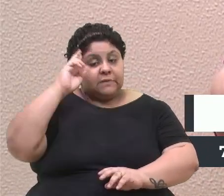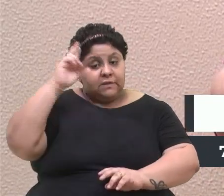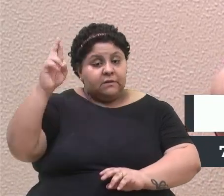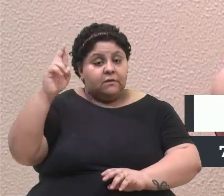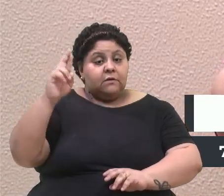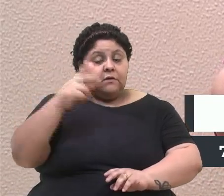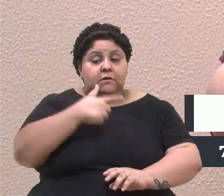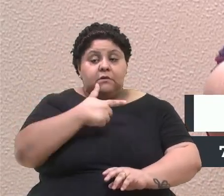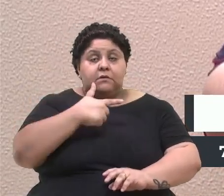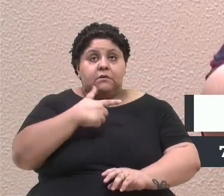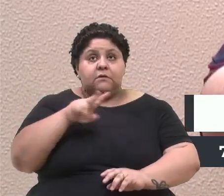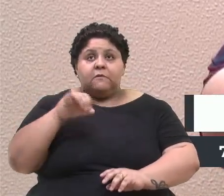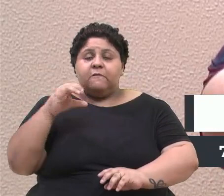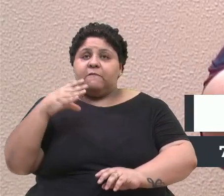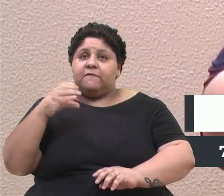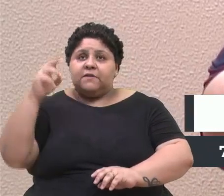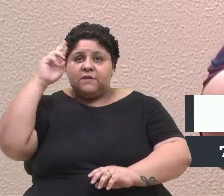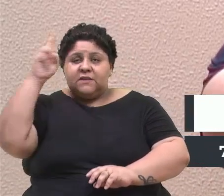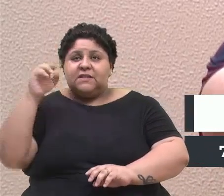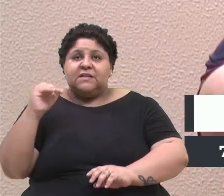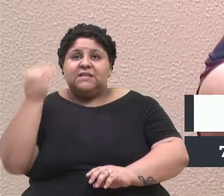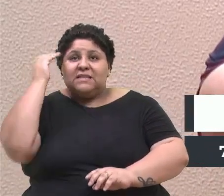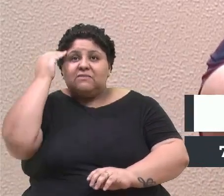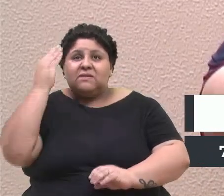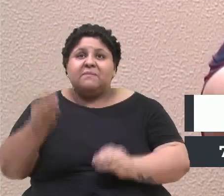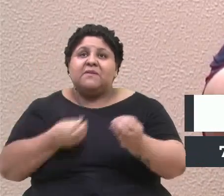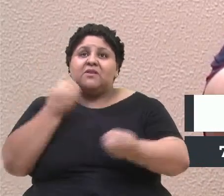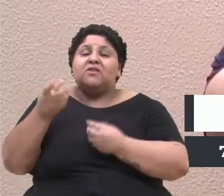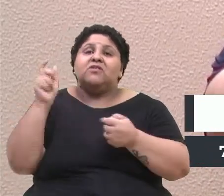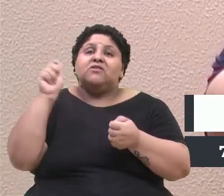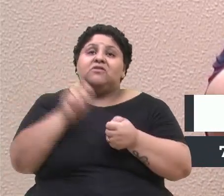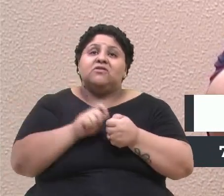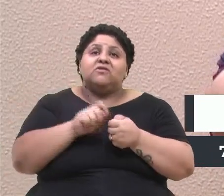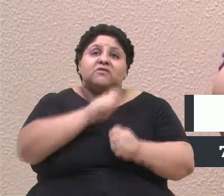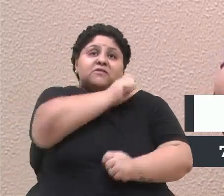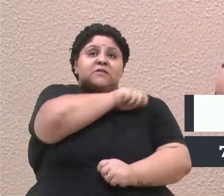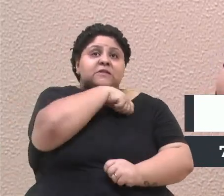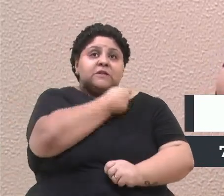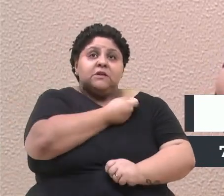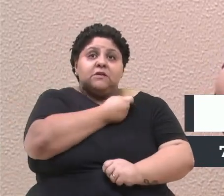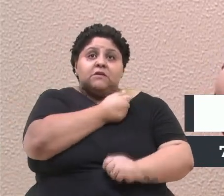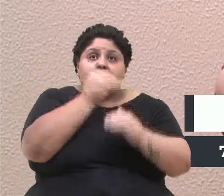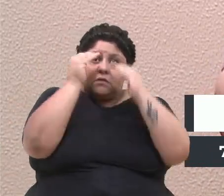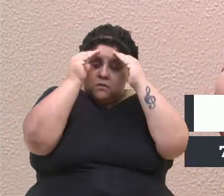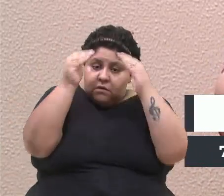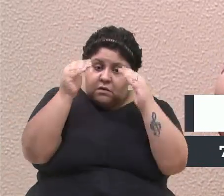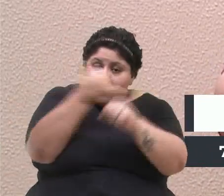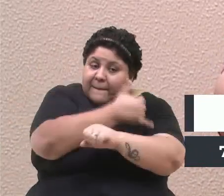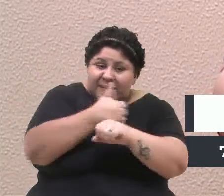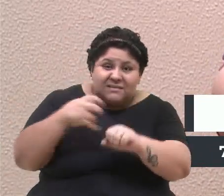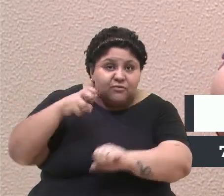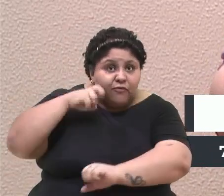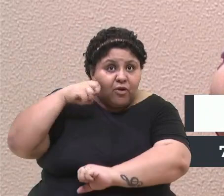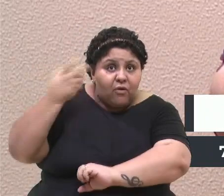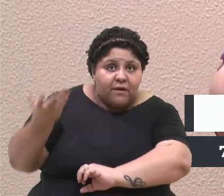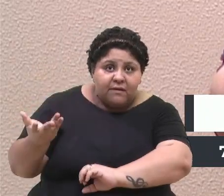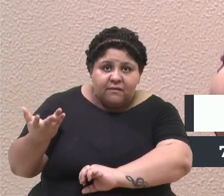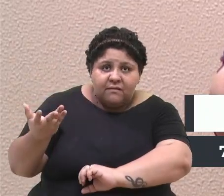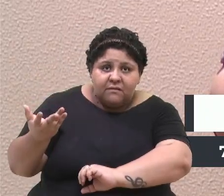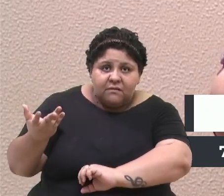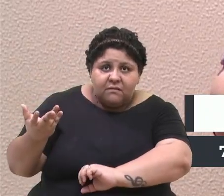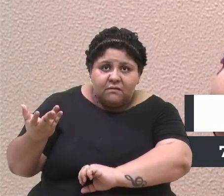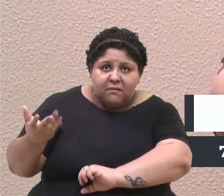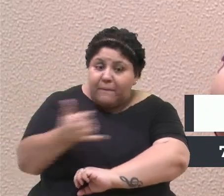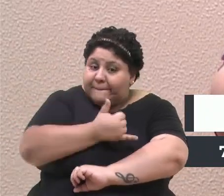vice-diretora que estava lá, ela não sabia como fazer aqueles alunos se comportar. Ela estava passando vergonha. Ela estava passando